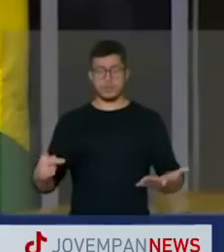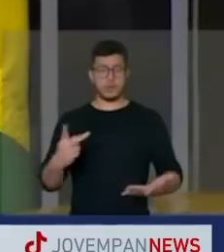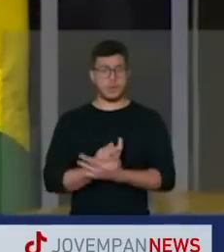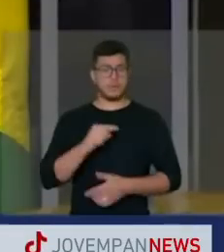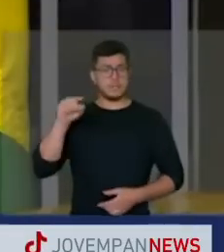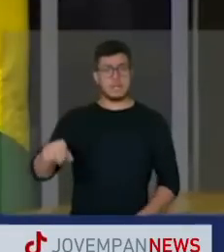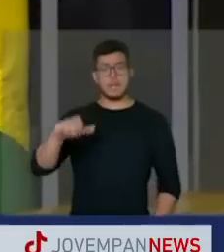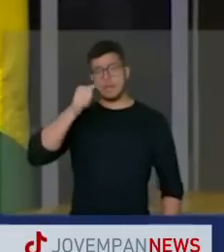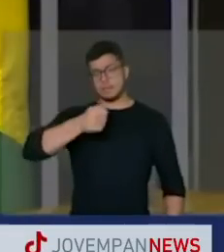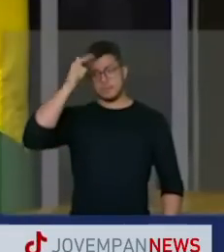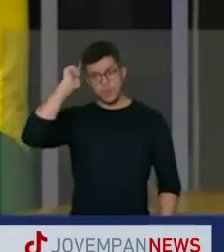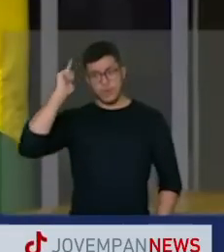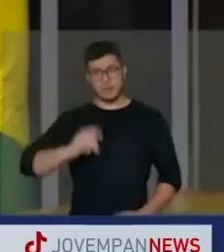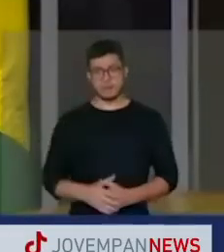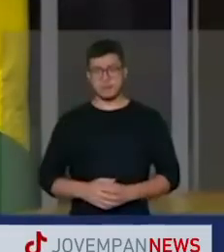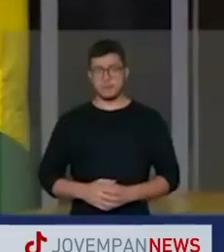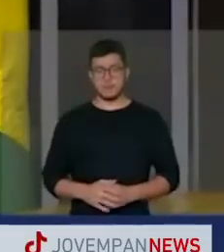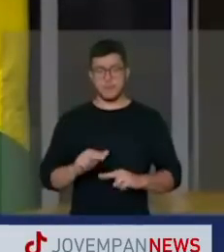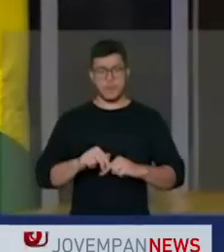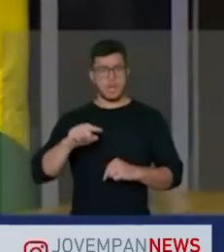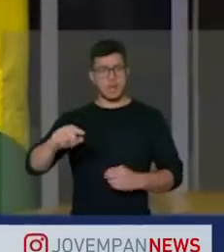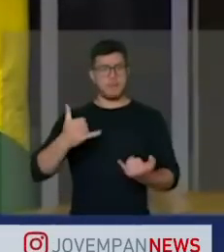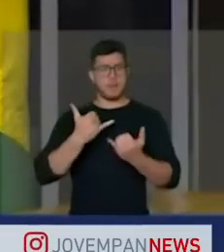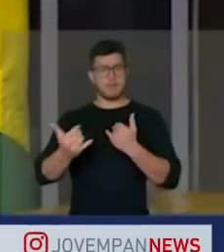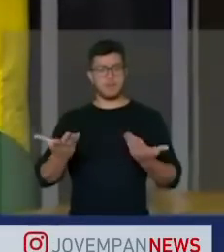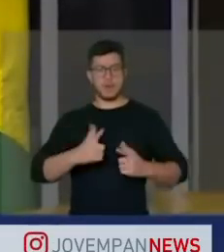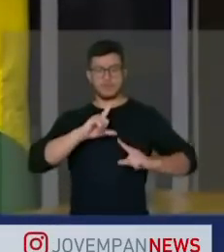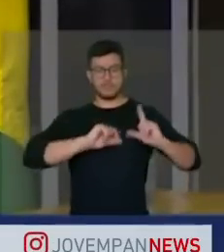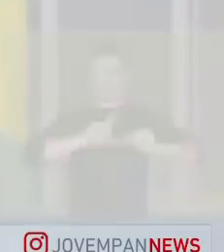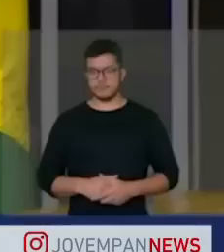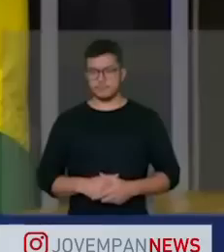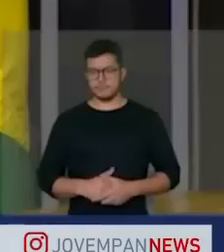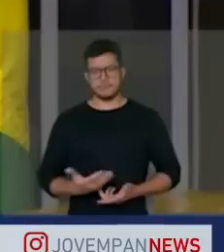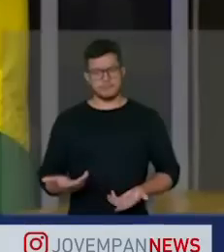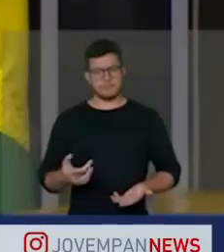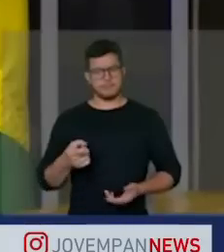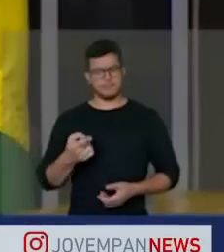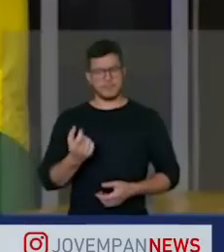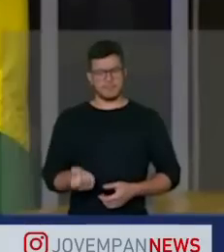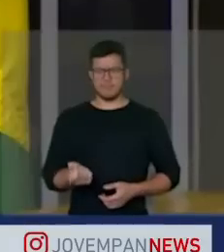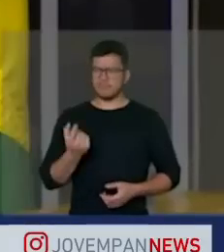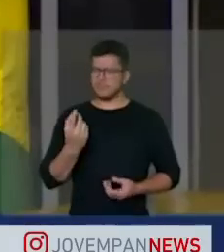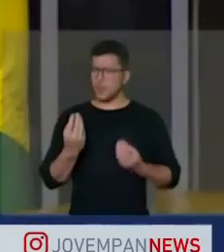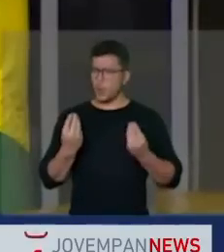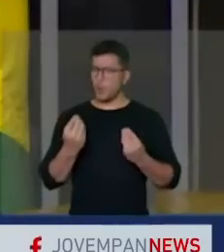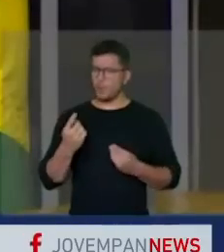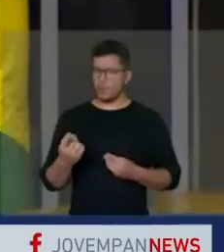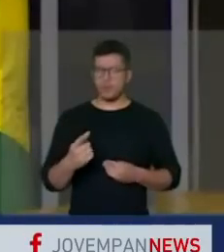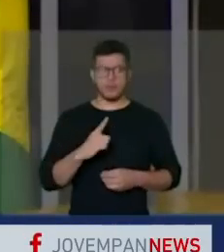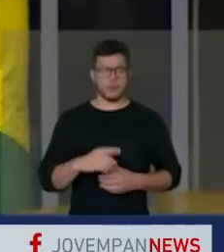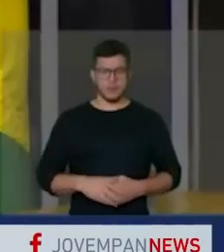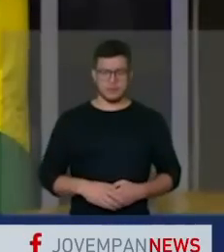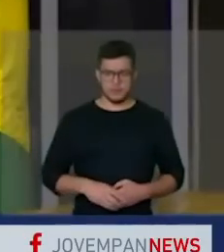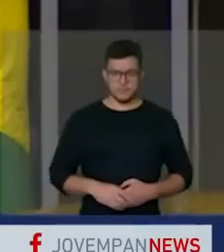Moraes, o xerifão do Brasil, o imperador do Brasil. Gente, mas que autoridade tem o ministro Alexandre de